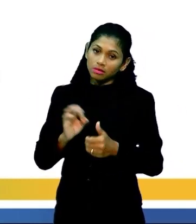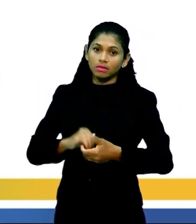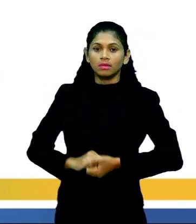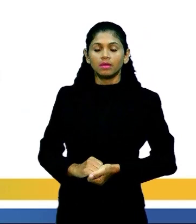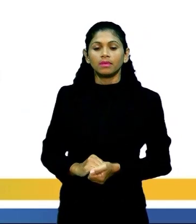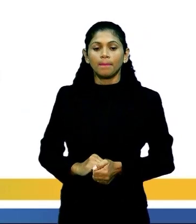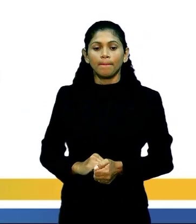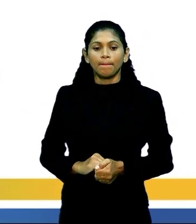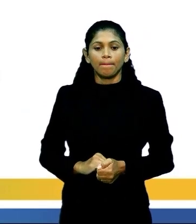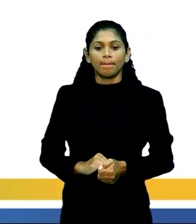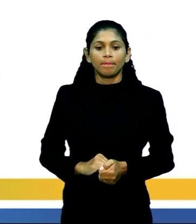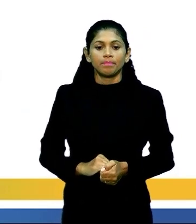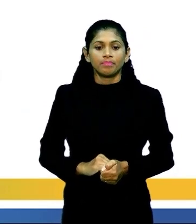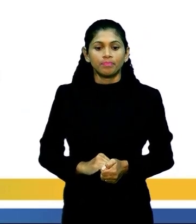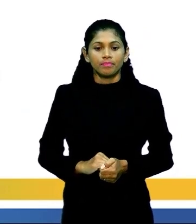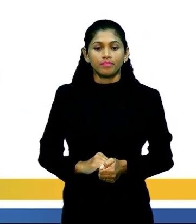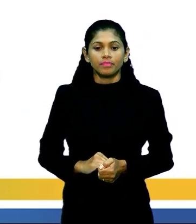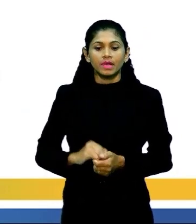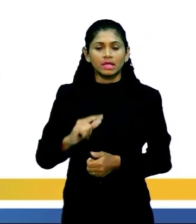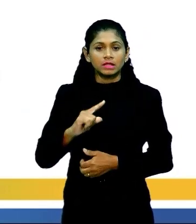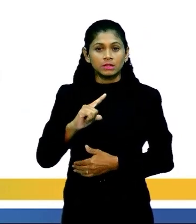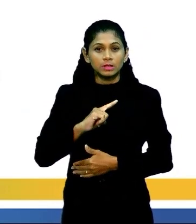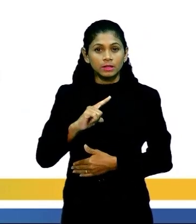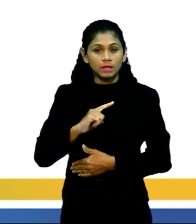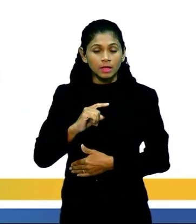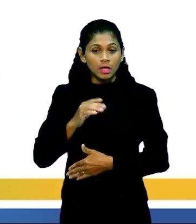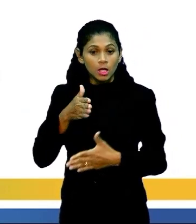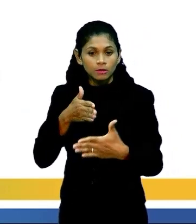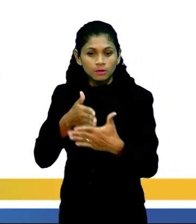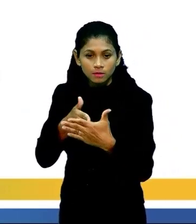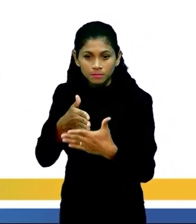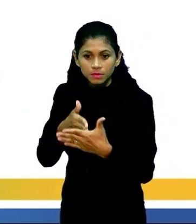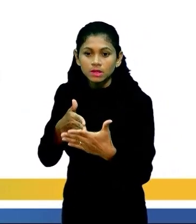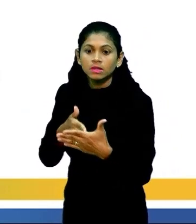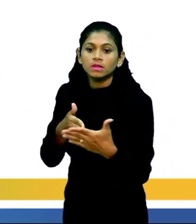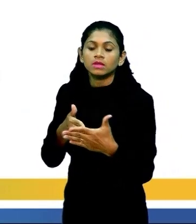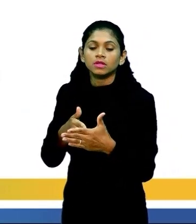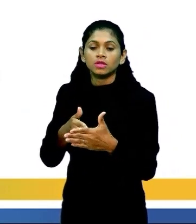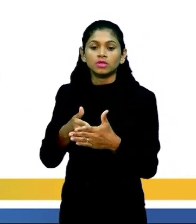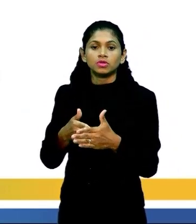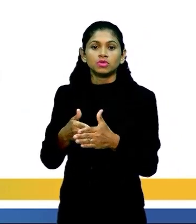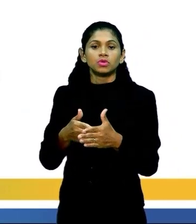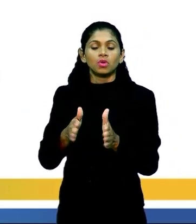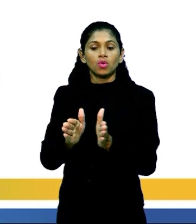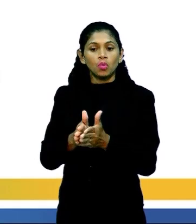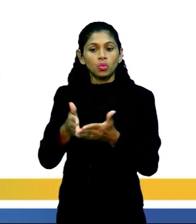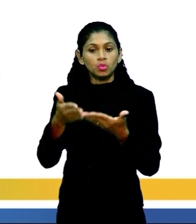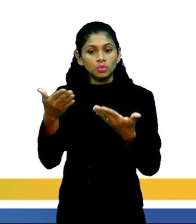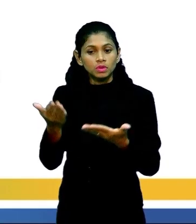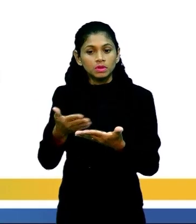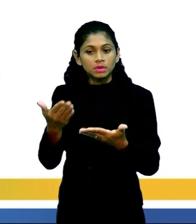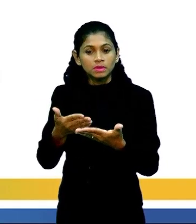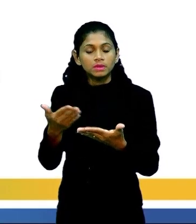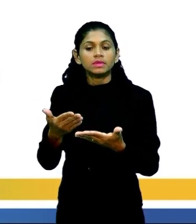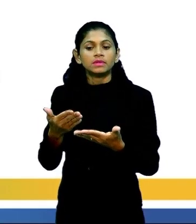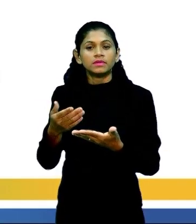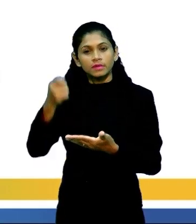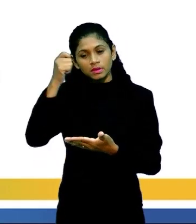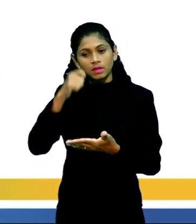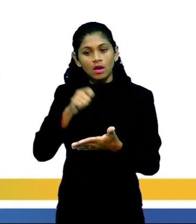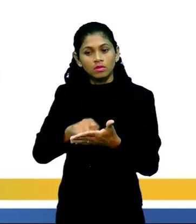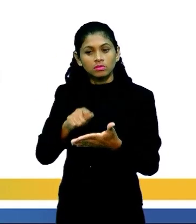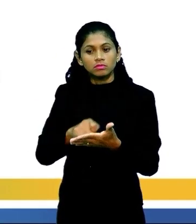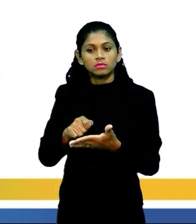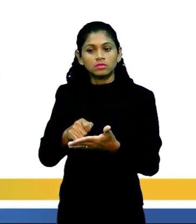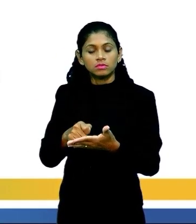essencial e o livro da Susan Lin deve ser adotado como guia para por todos, os interessados no assunto.